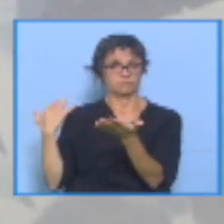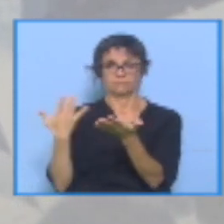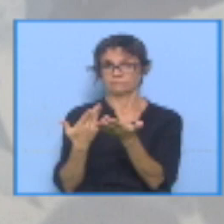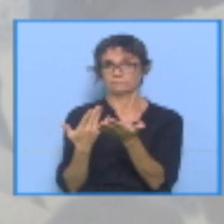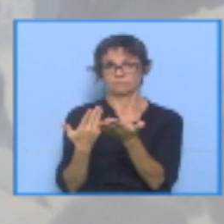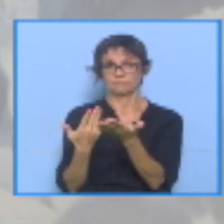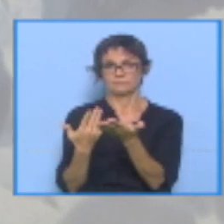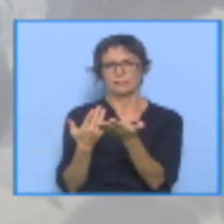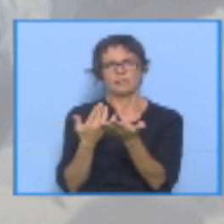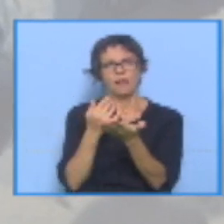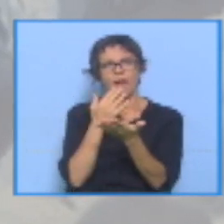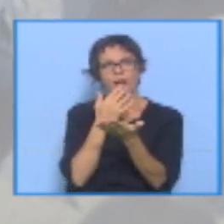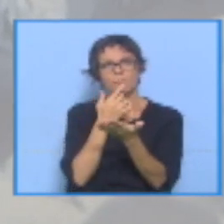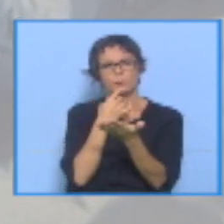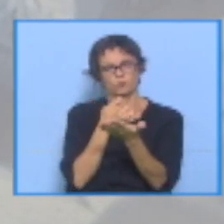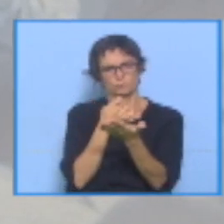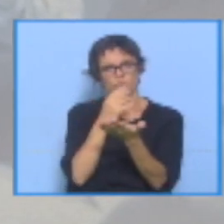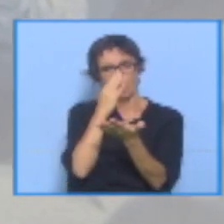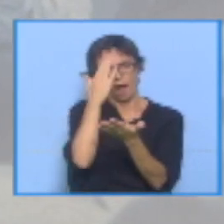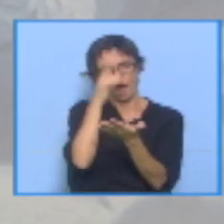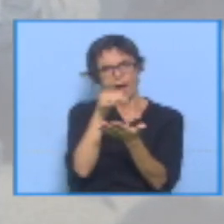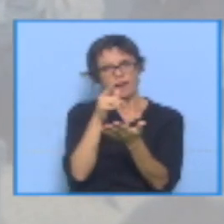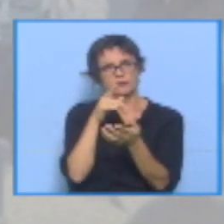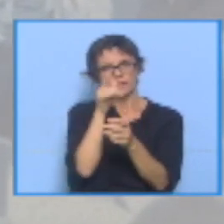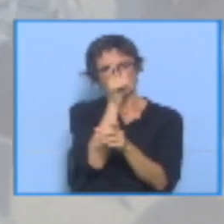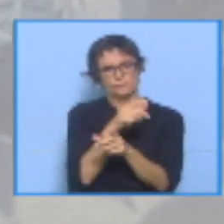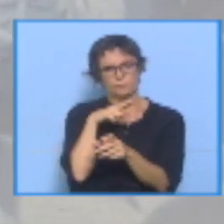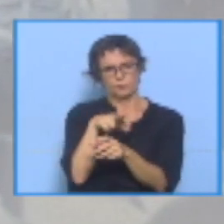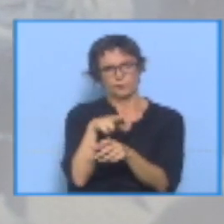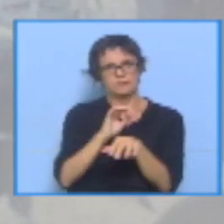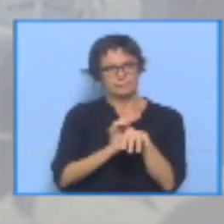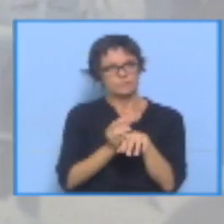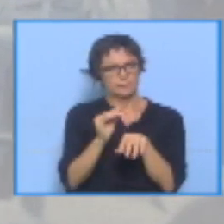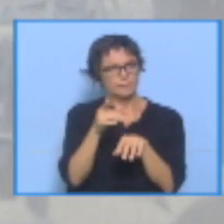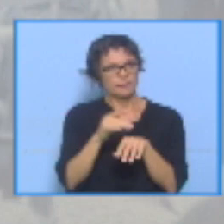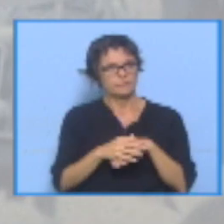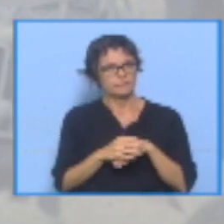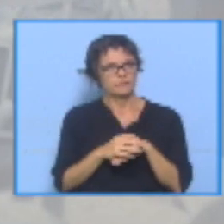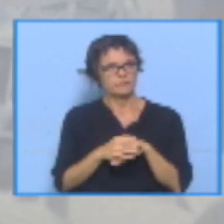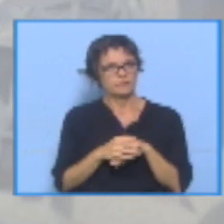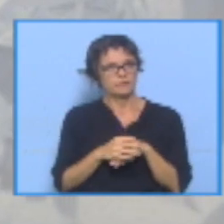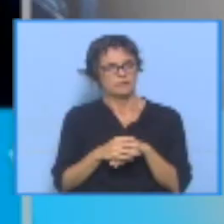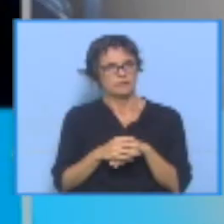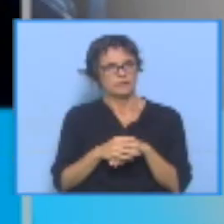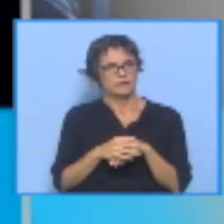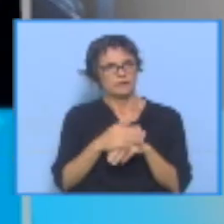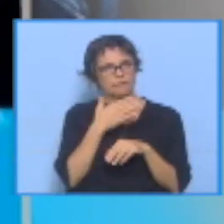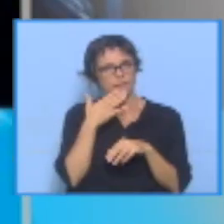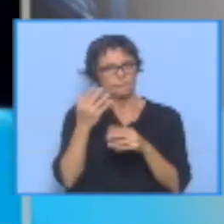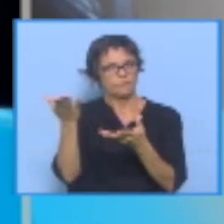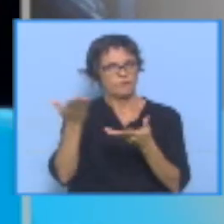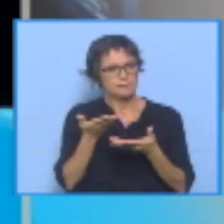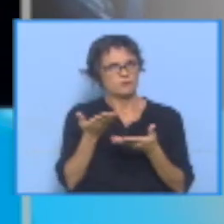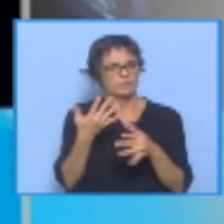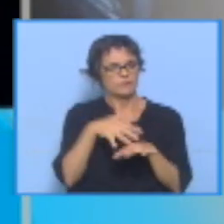sensibilidade, se calhar um bocadinho melhor para integrar e olhar estas pessoas. Uma boa parte